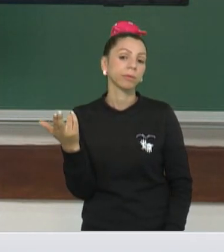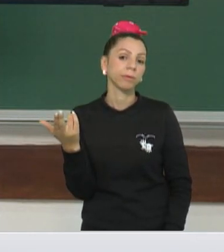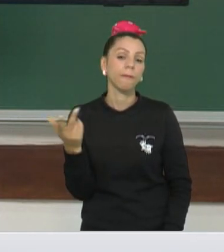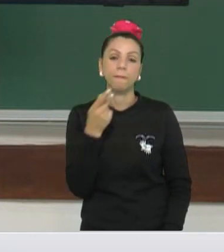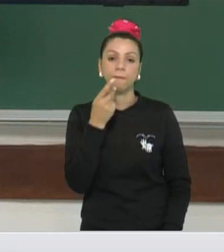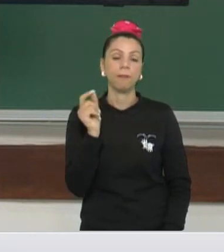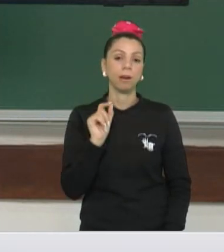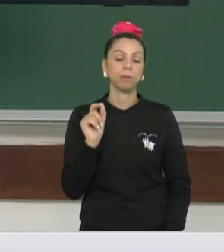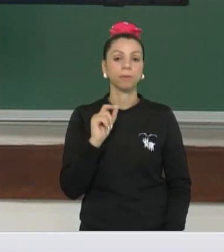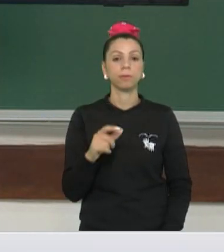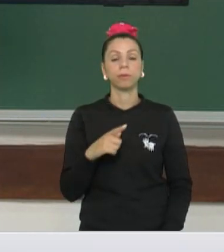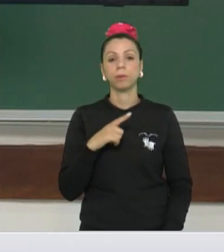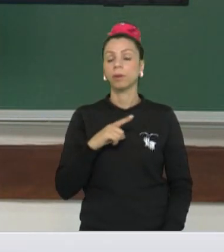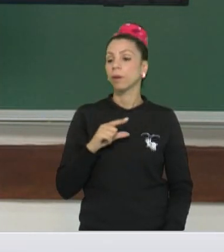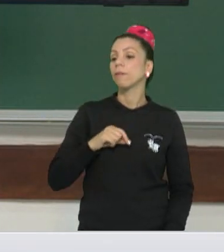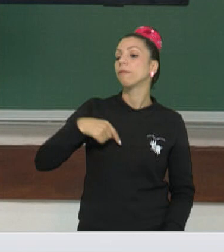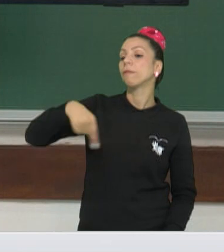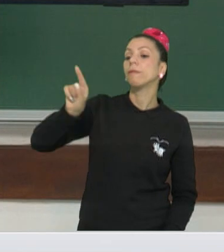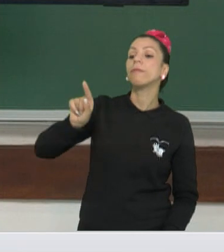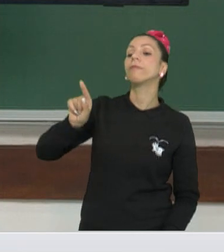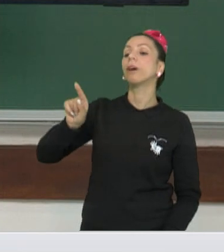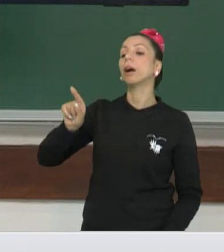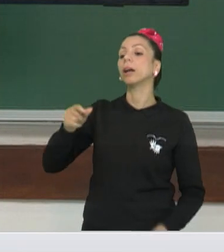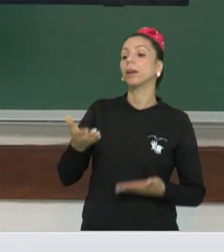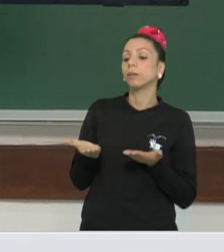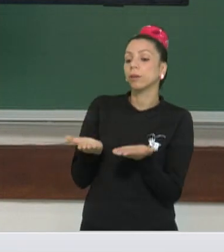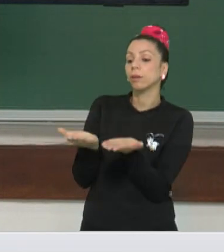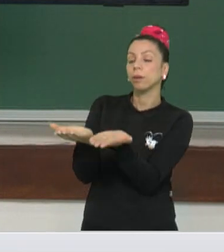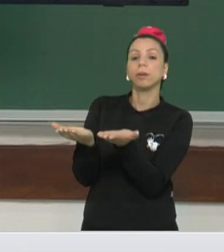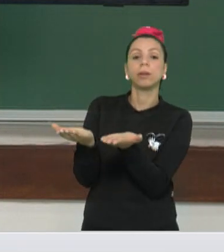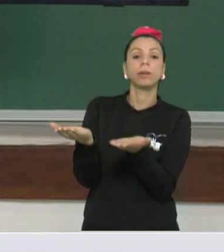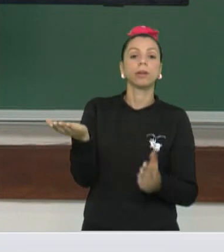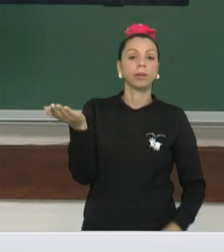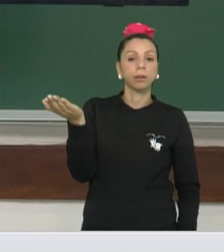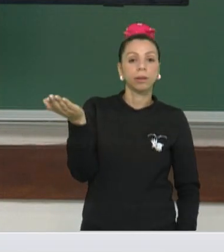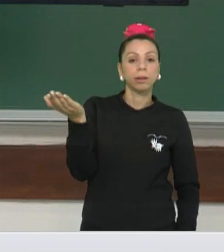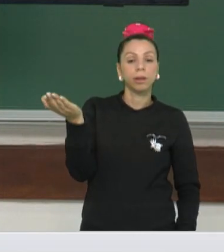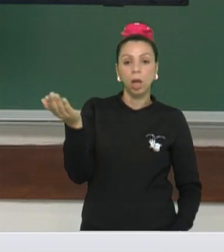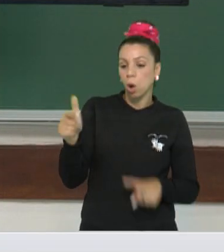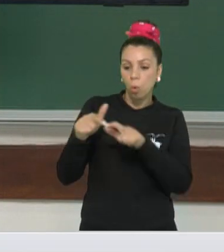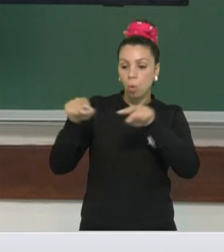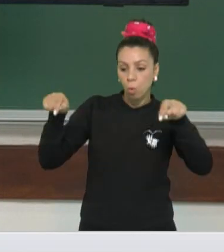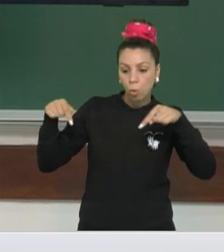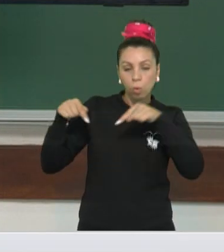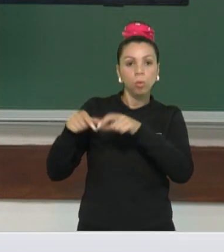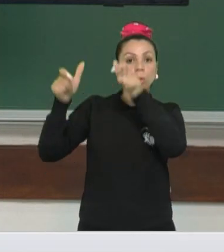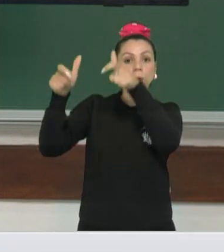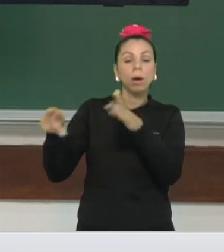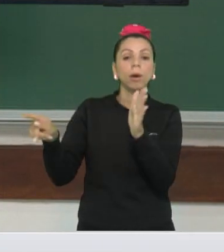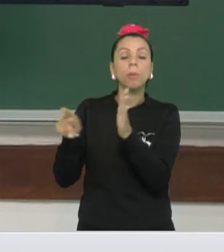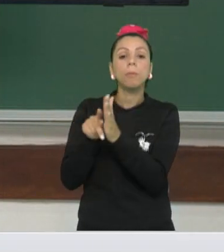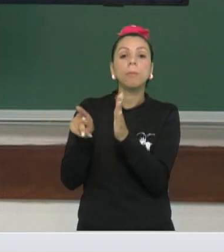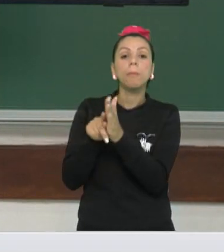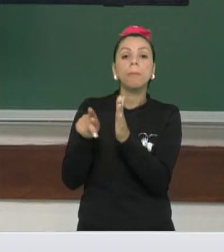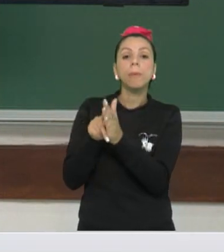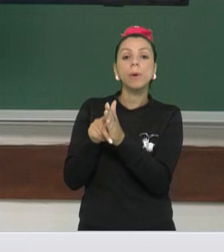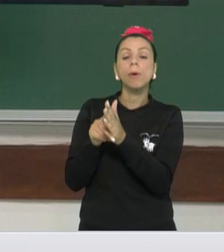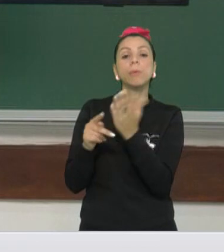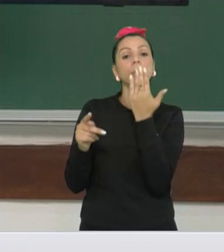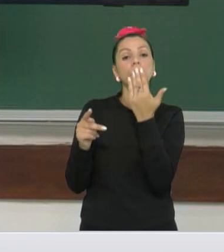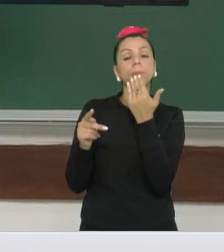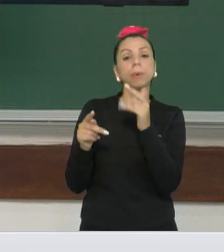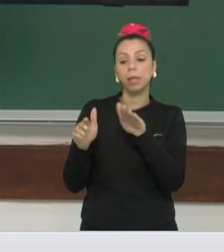falam assim, ó, vai atender o salão. Salão é aquele espaço onde os clientes são servidos. Então, ele diz aqui, ó, a